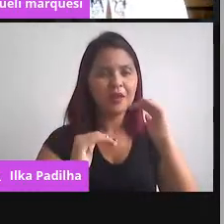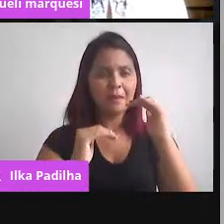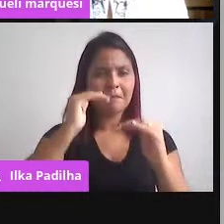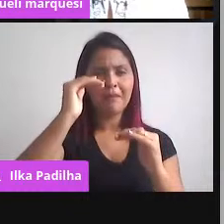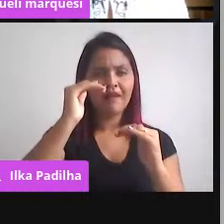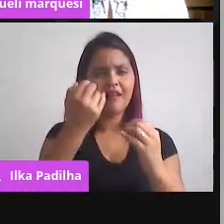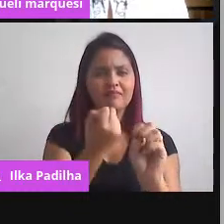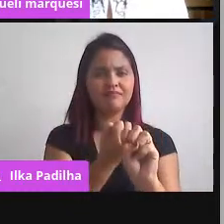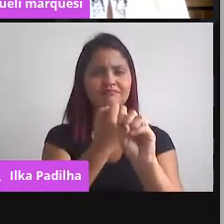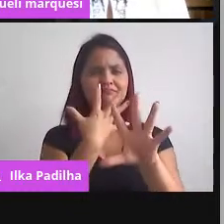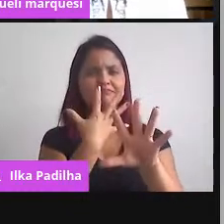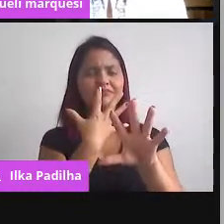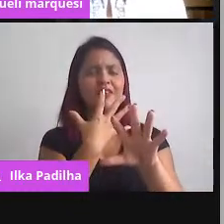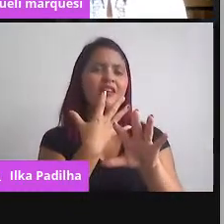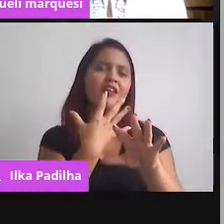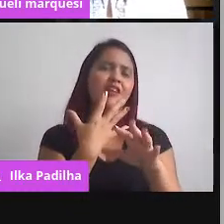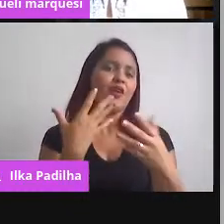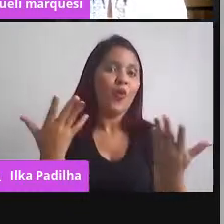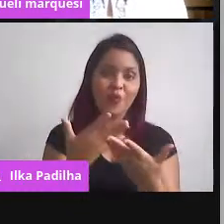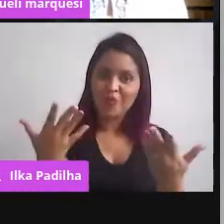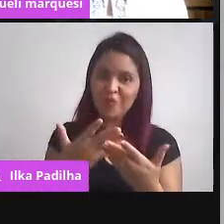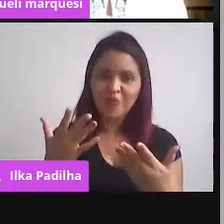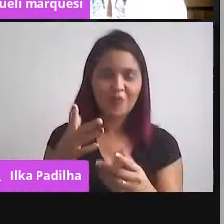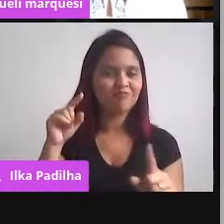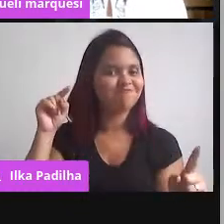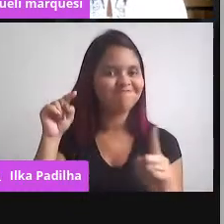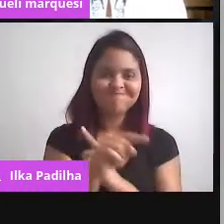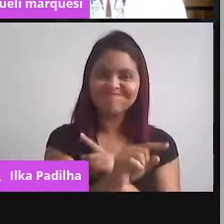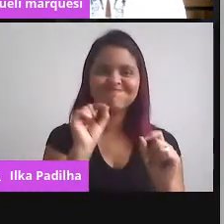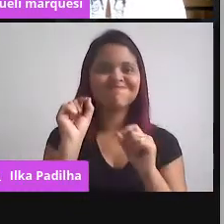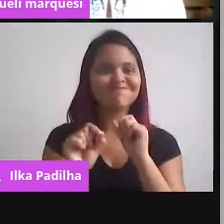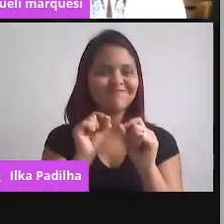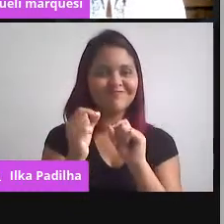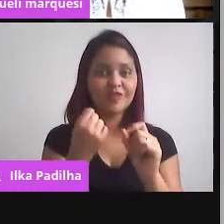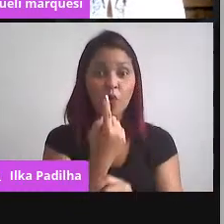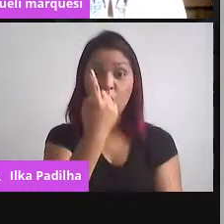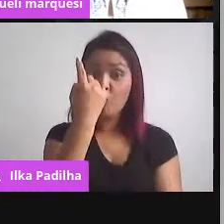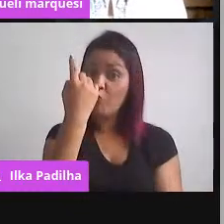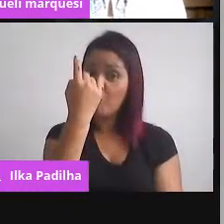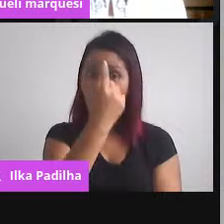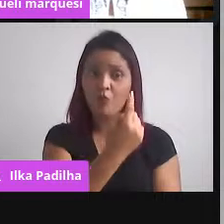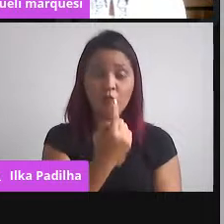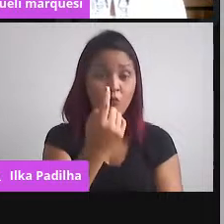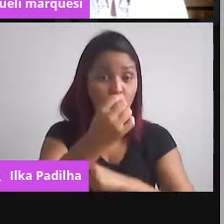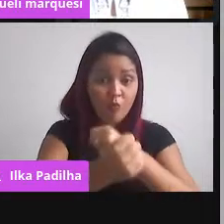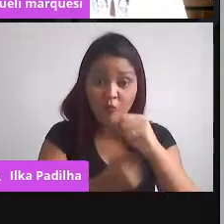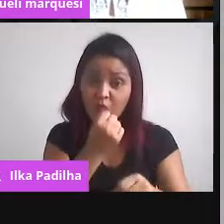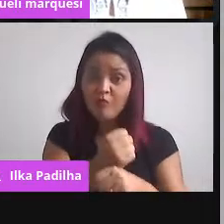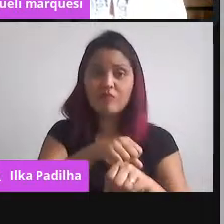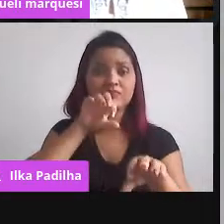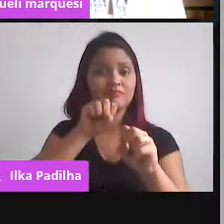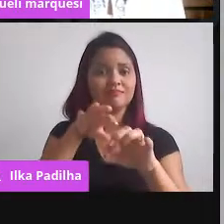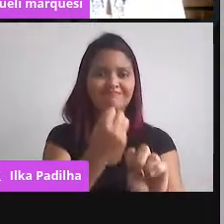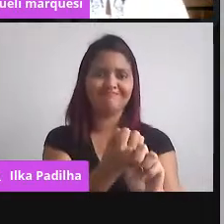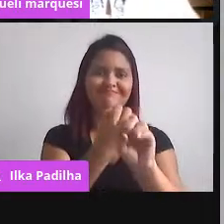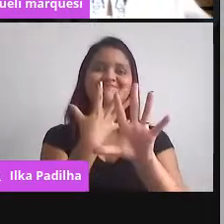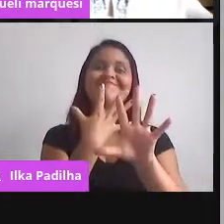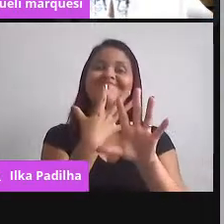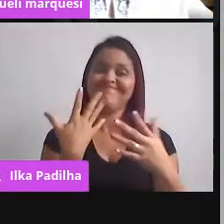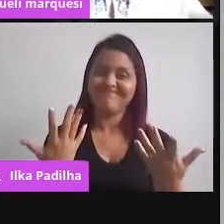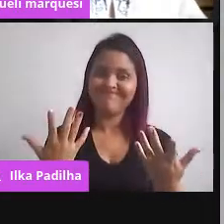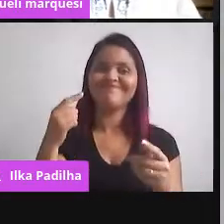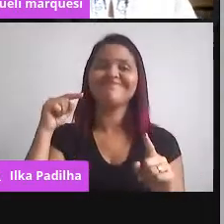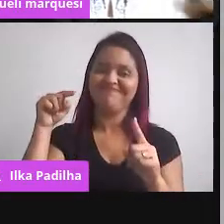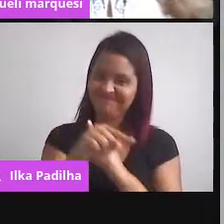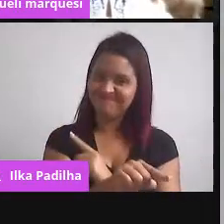AD. Aliás, hoje, esse é o maior desafio. Passamos um ano inteiro ensinando remotamente e